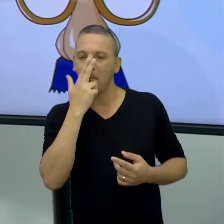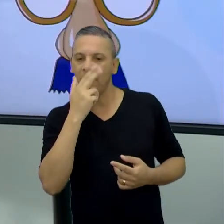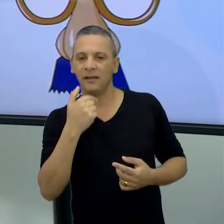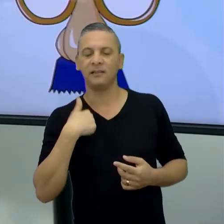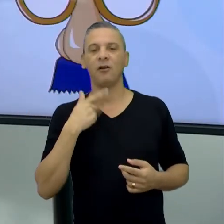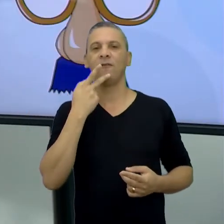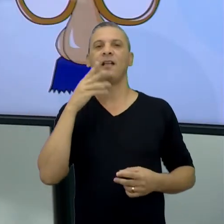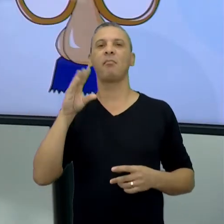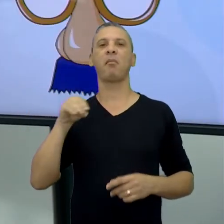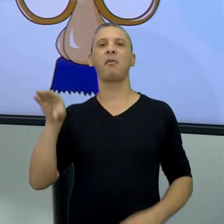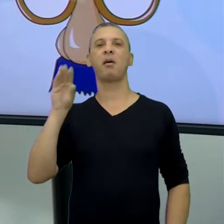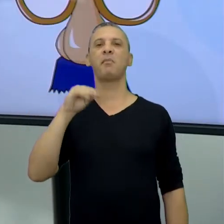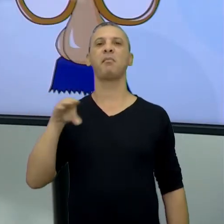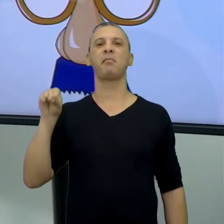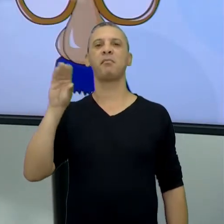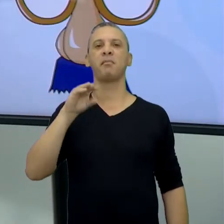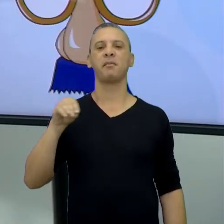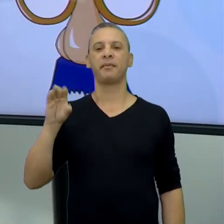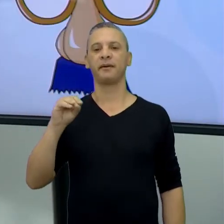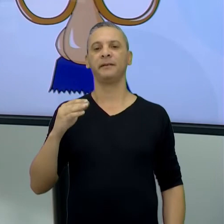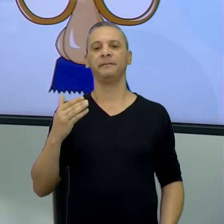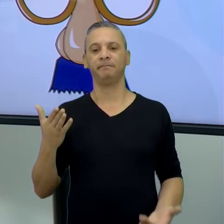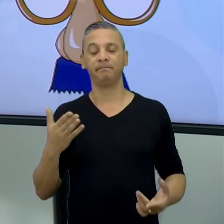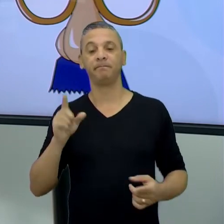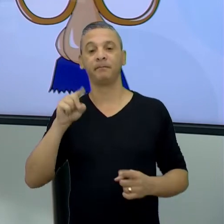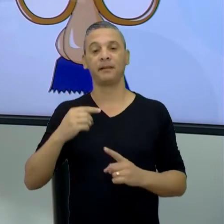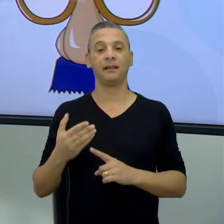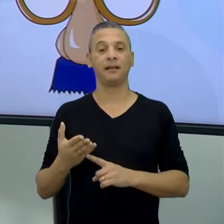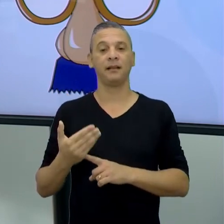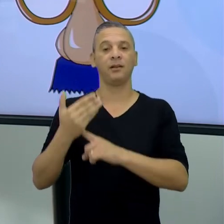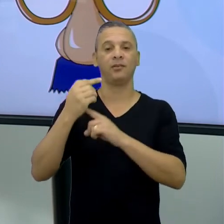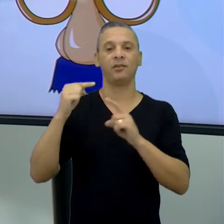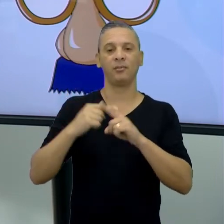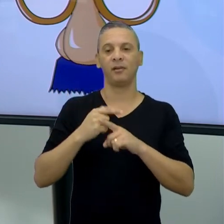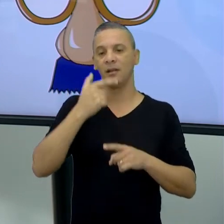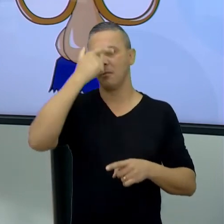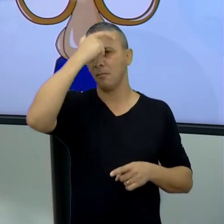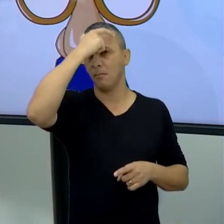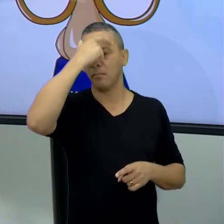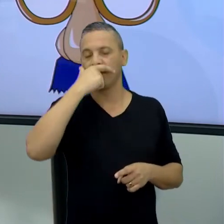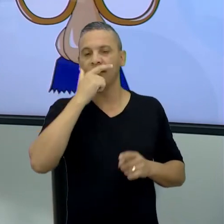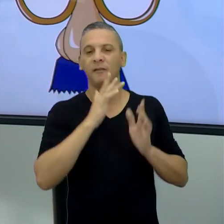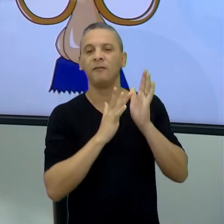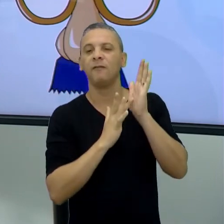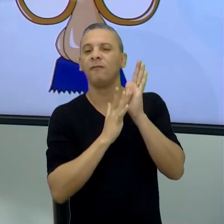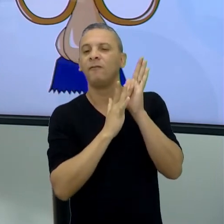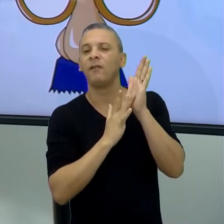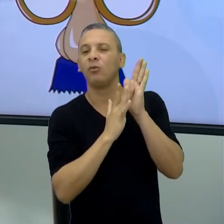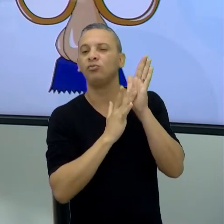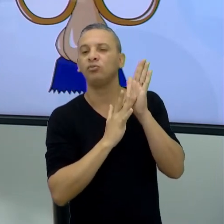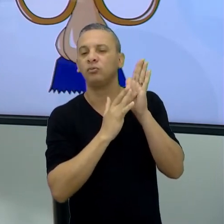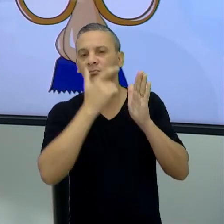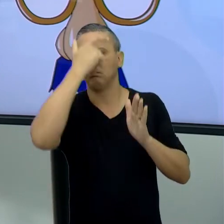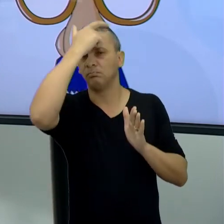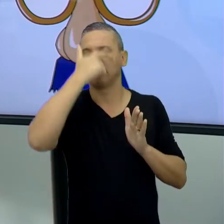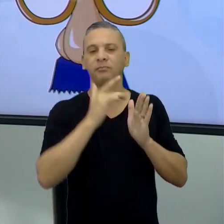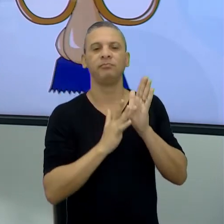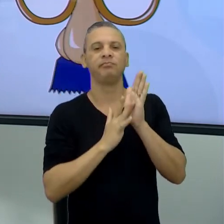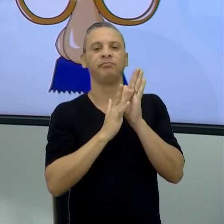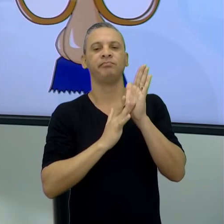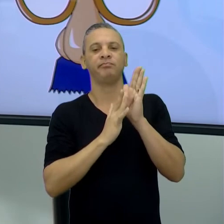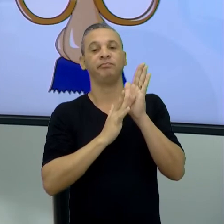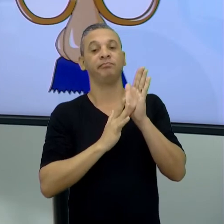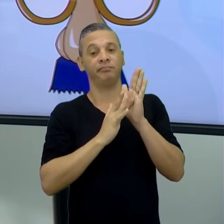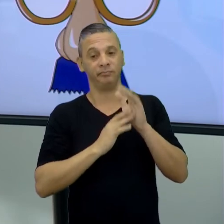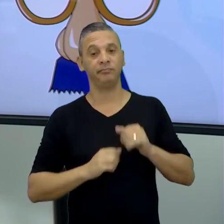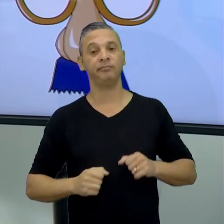estivesse falando aqueles absurdos, e criou um deepfake, um falso profundo. Parece que sou eu. Isso é